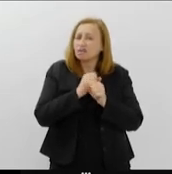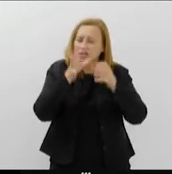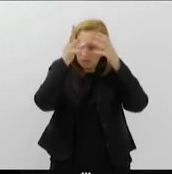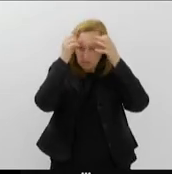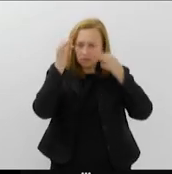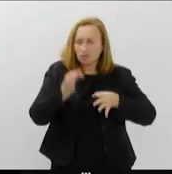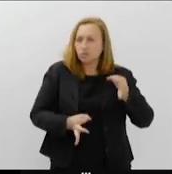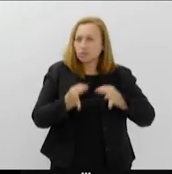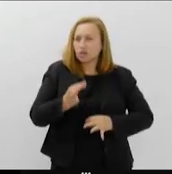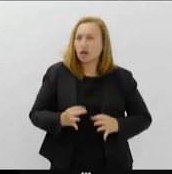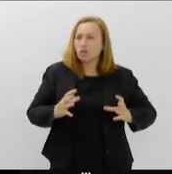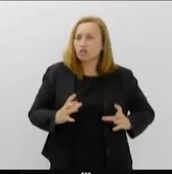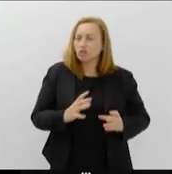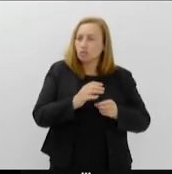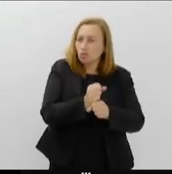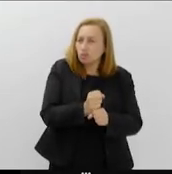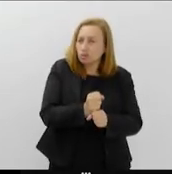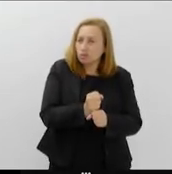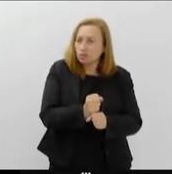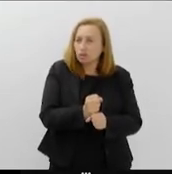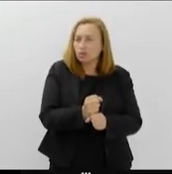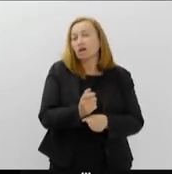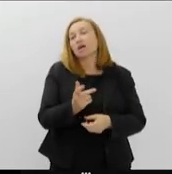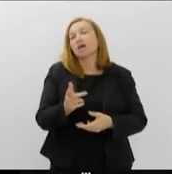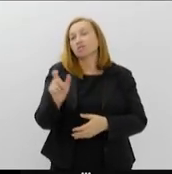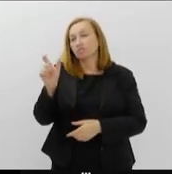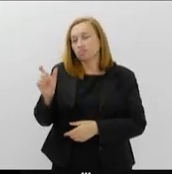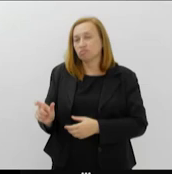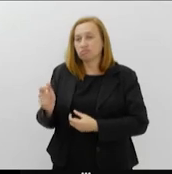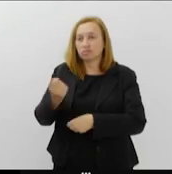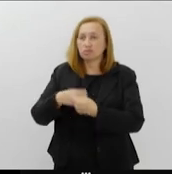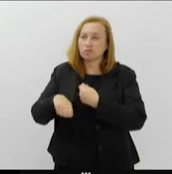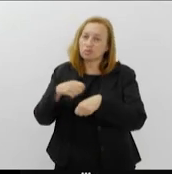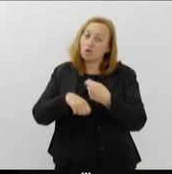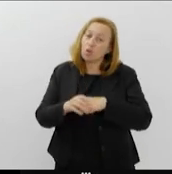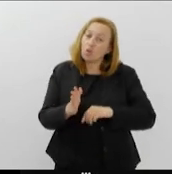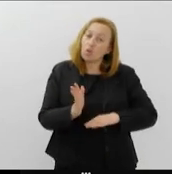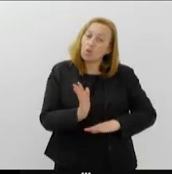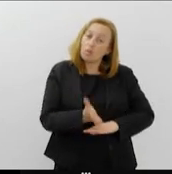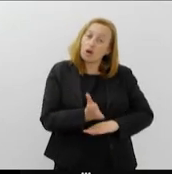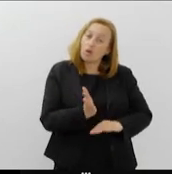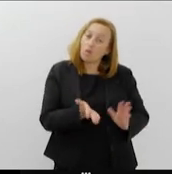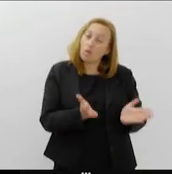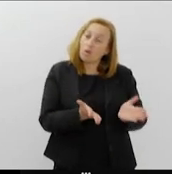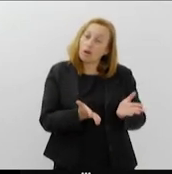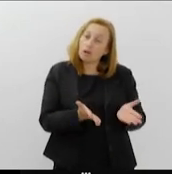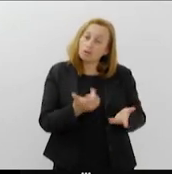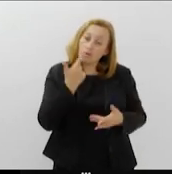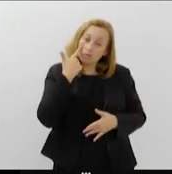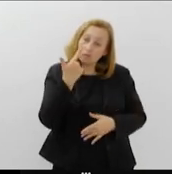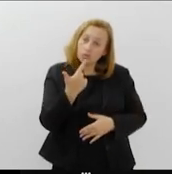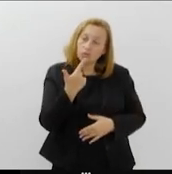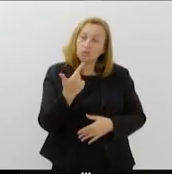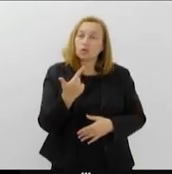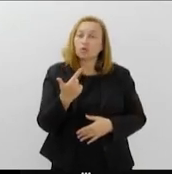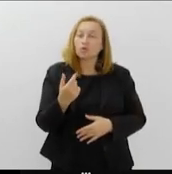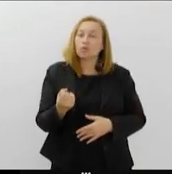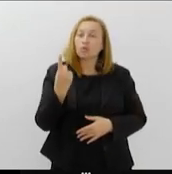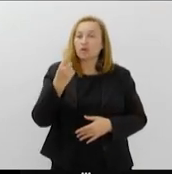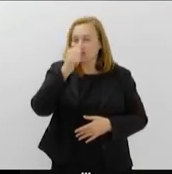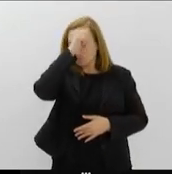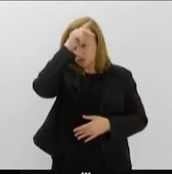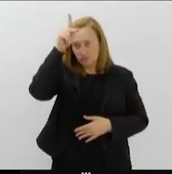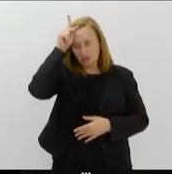Contas, né? E o administrador, né, como agora recentemente, né? Um ex-prefeito